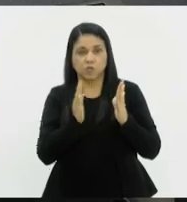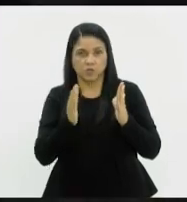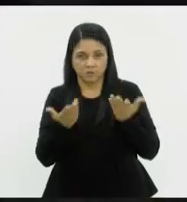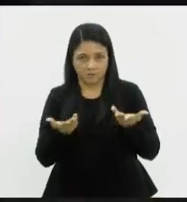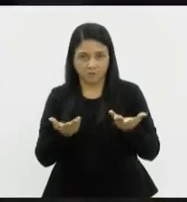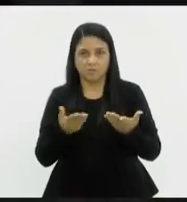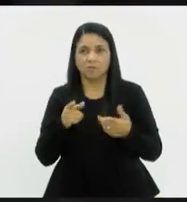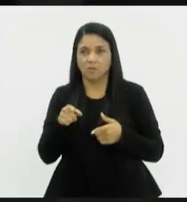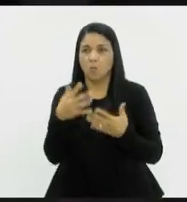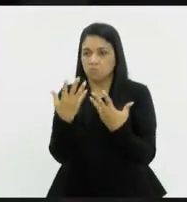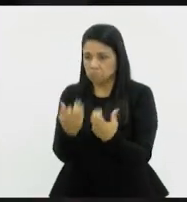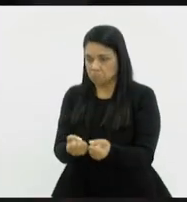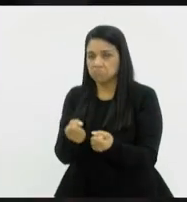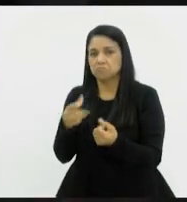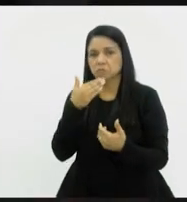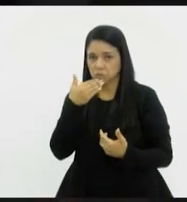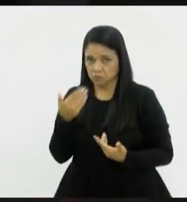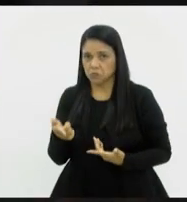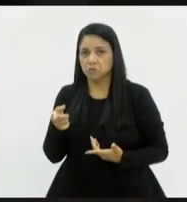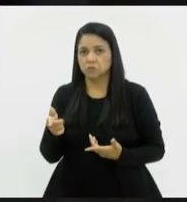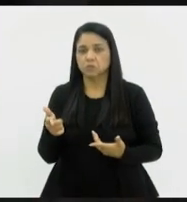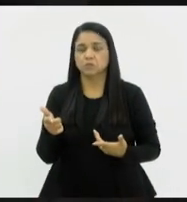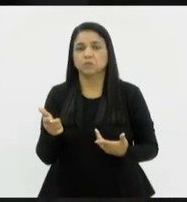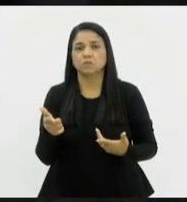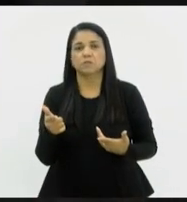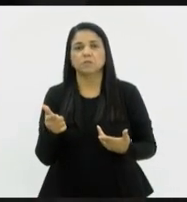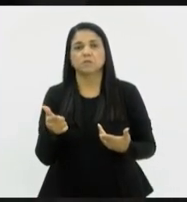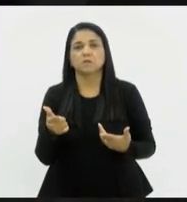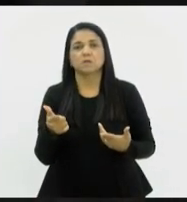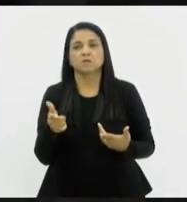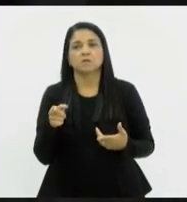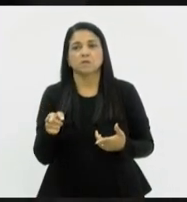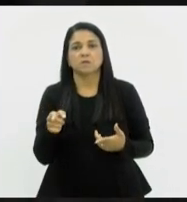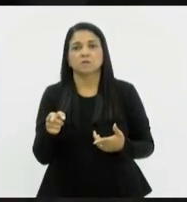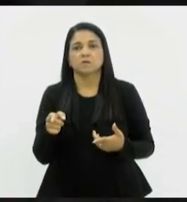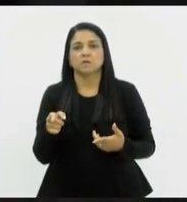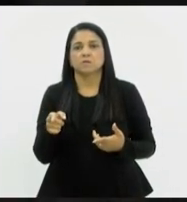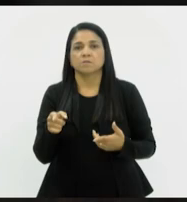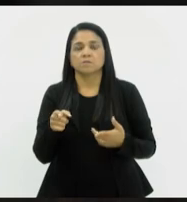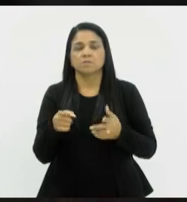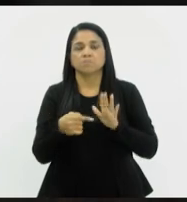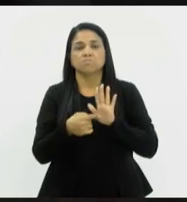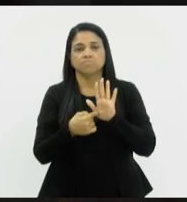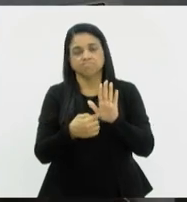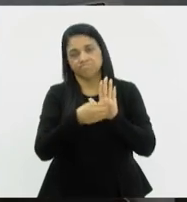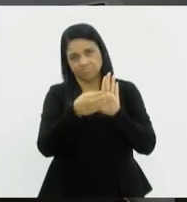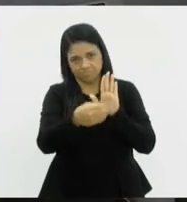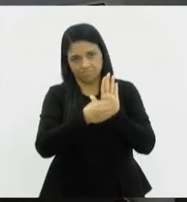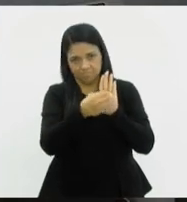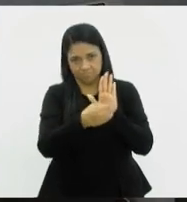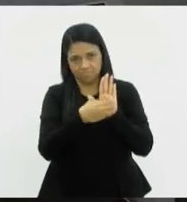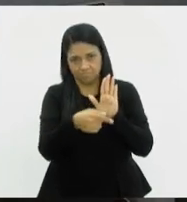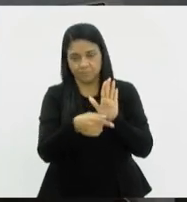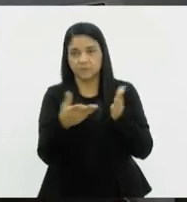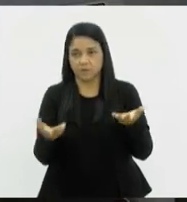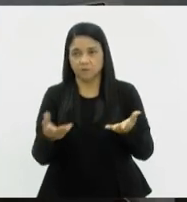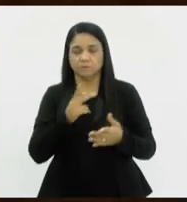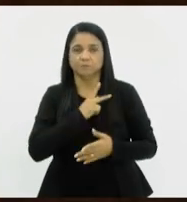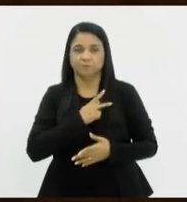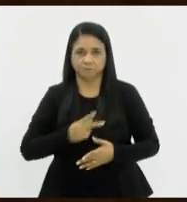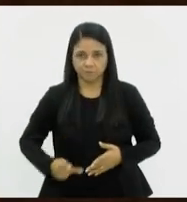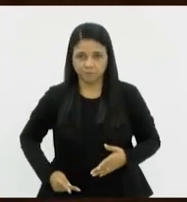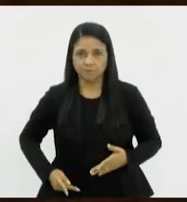presidência defere o pedido de Vossa Excelência e já, desde já, designa a Vossa Excelência para apresentar o parecer. Senhor presidente,